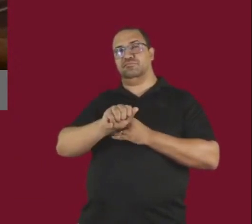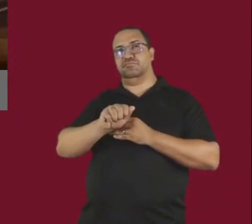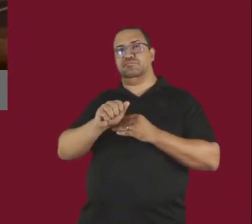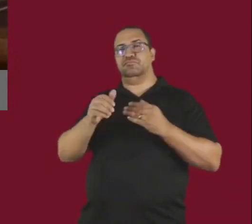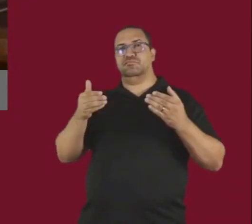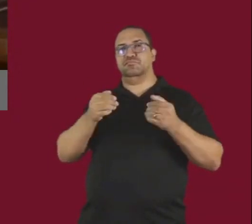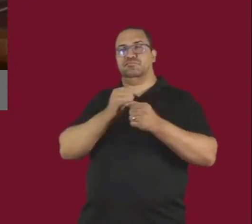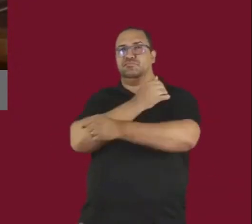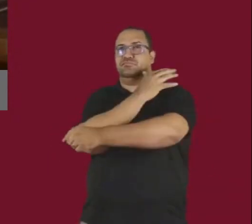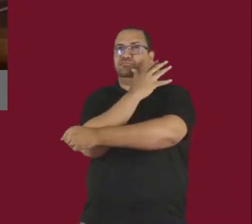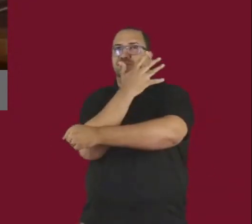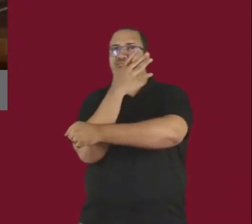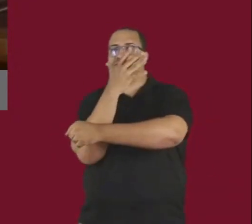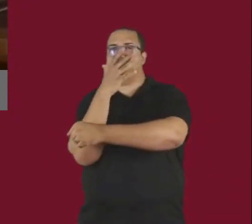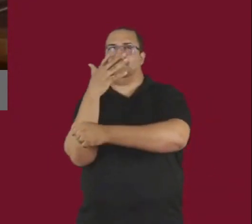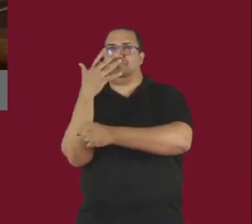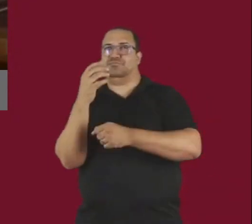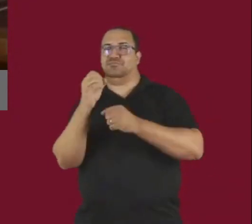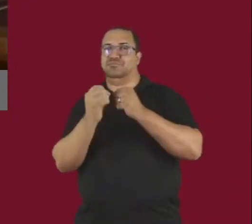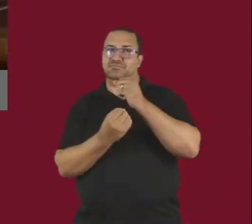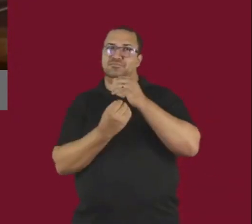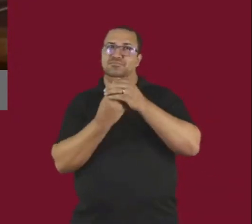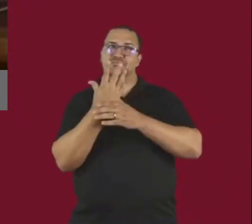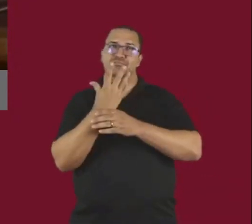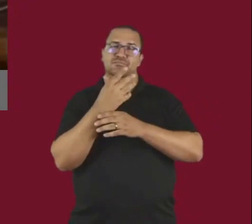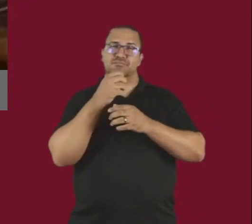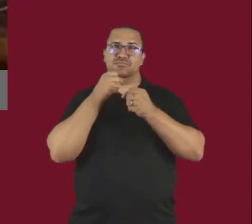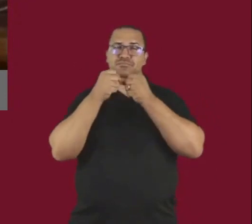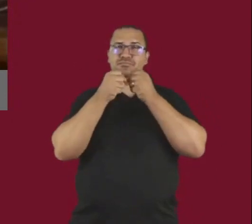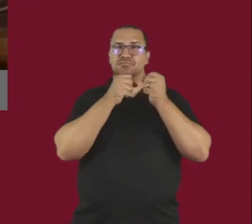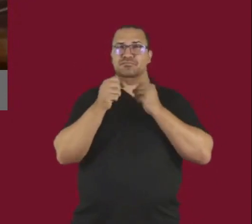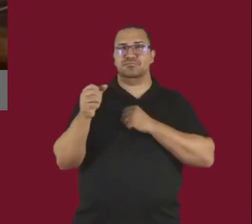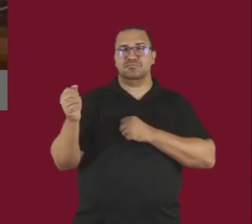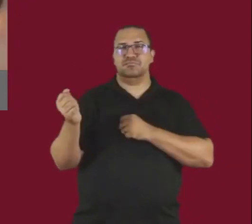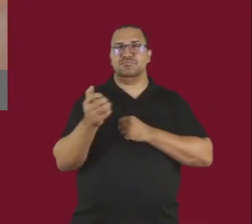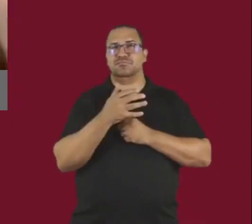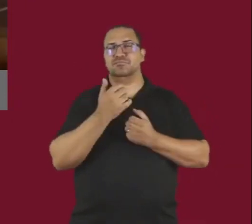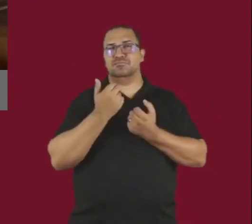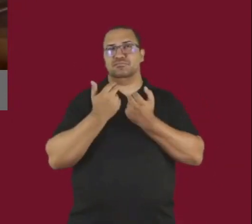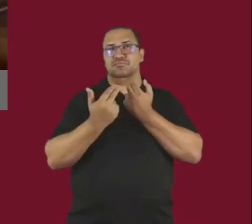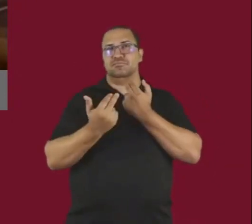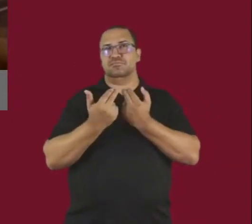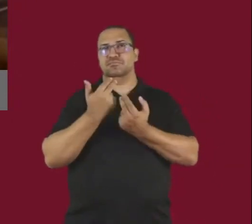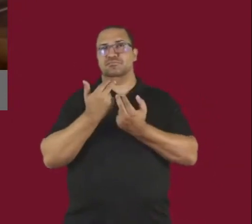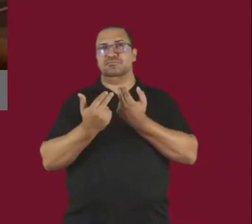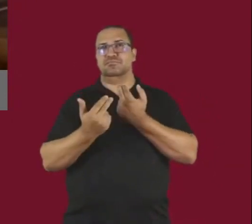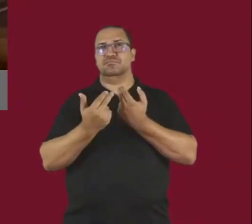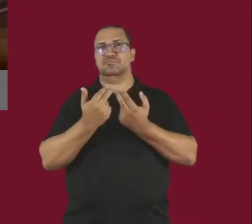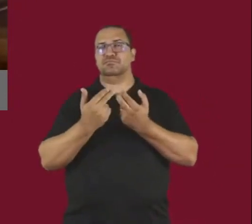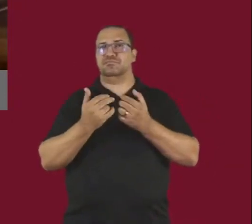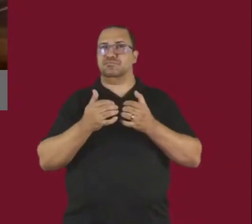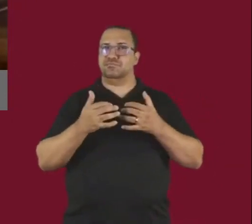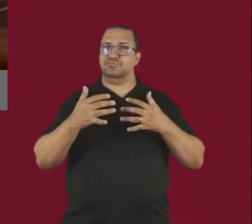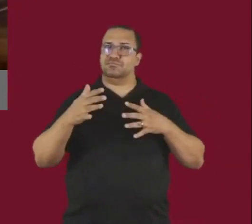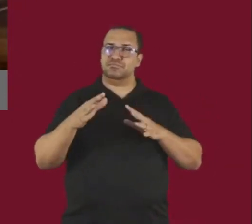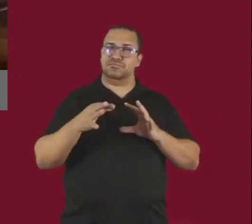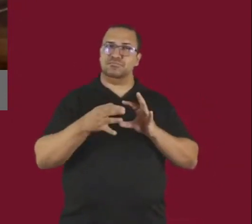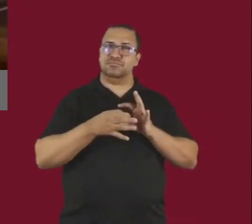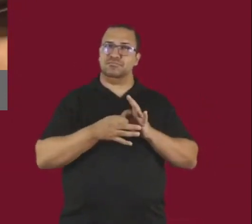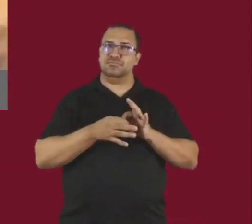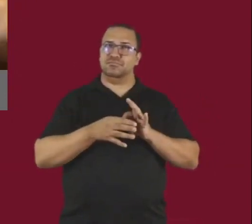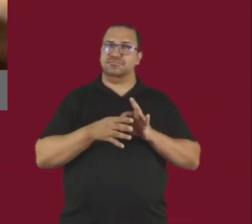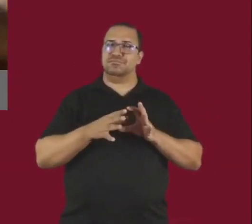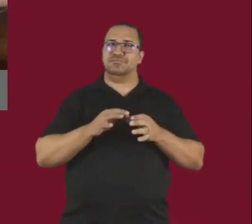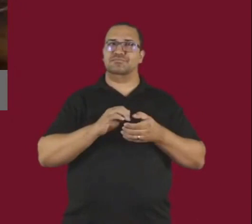floresta esteja criando novos jornalismos com novas linguagens e passear comandasse Suma